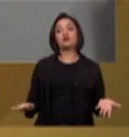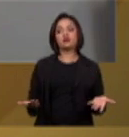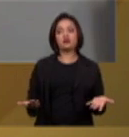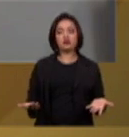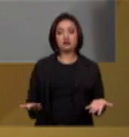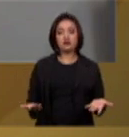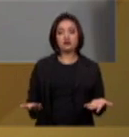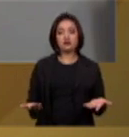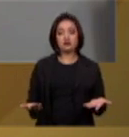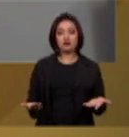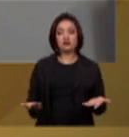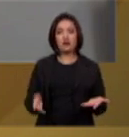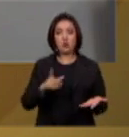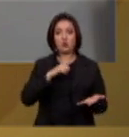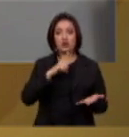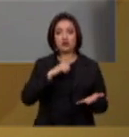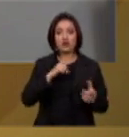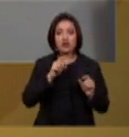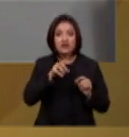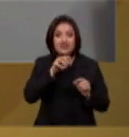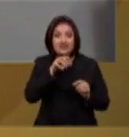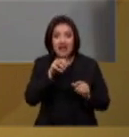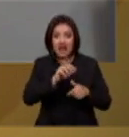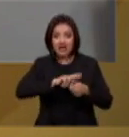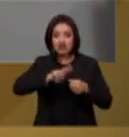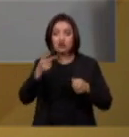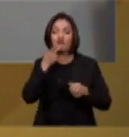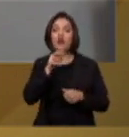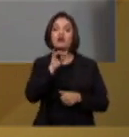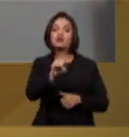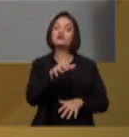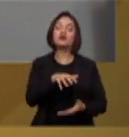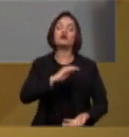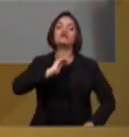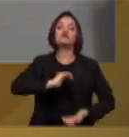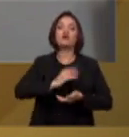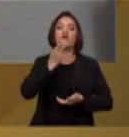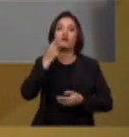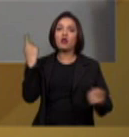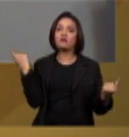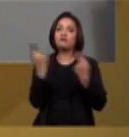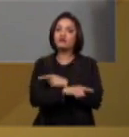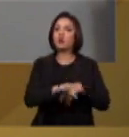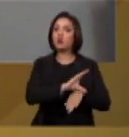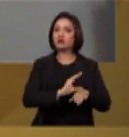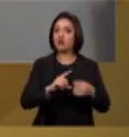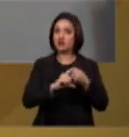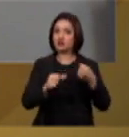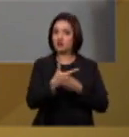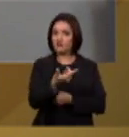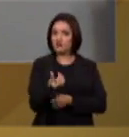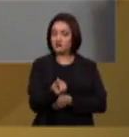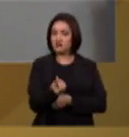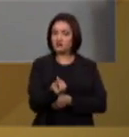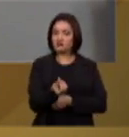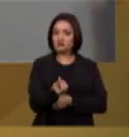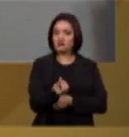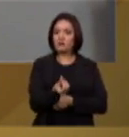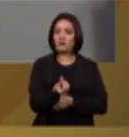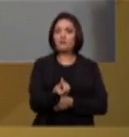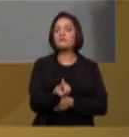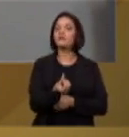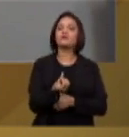no memorial, caso Supremo Tribunal Federal venha declarar inconstitucionalidade do artigo 26, que é o que estamos fazendo,